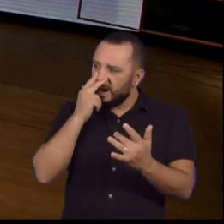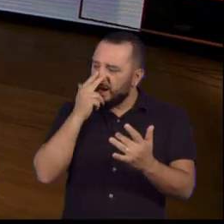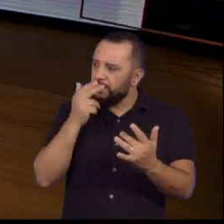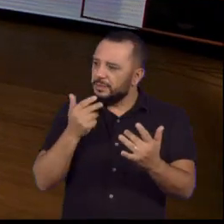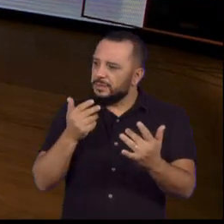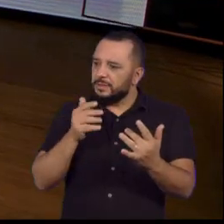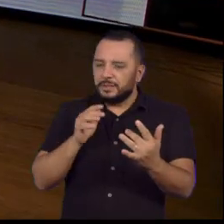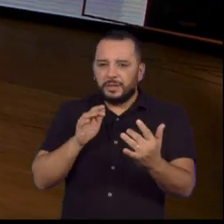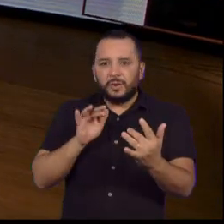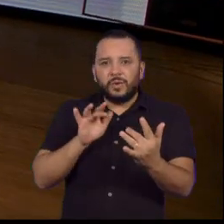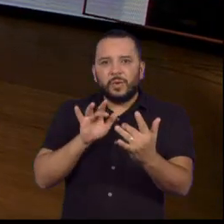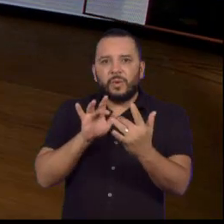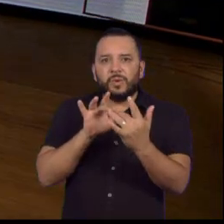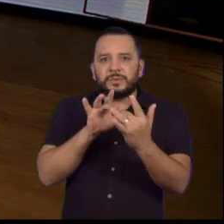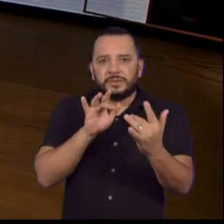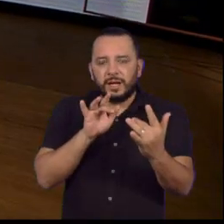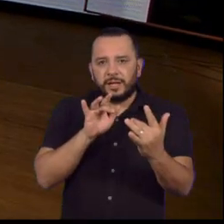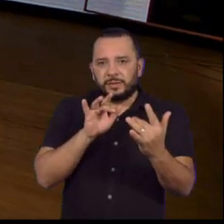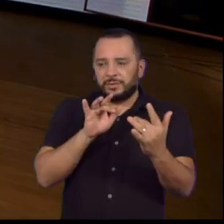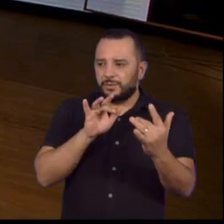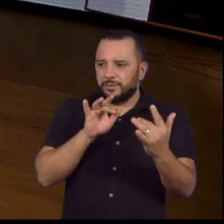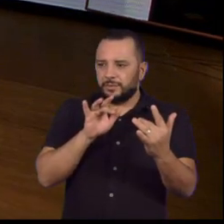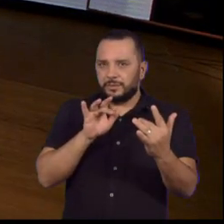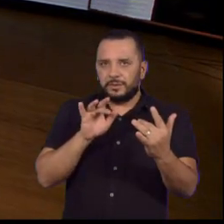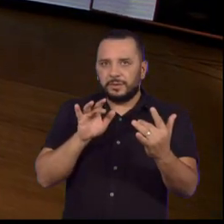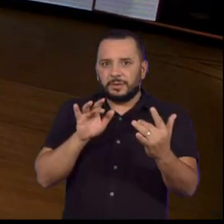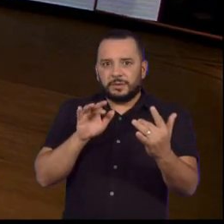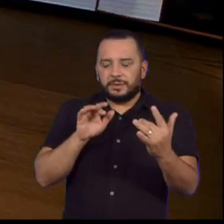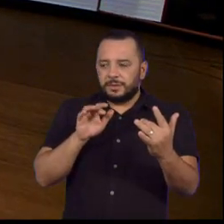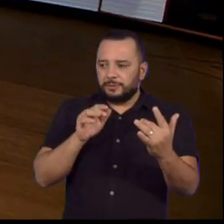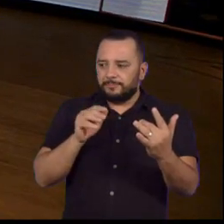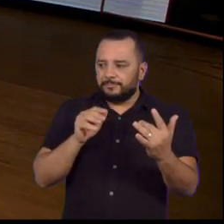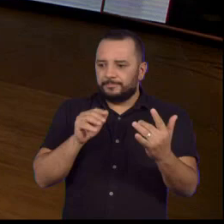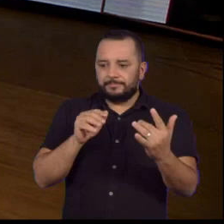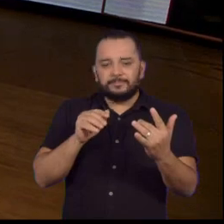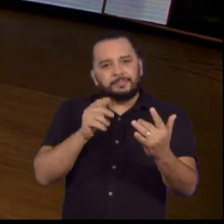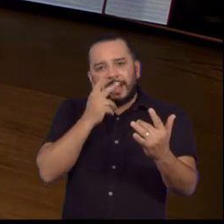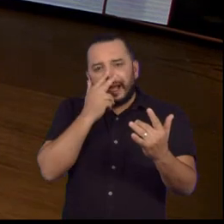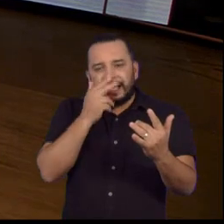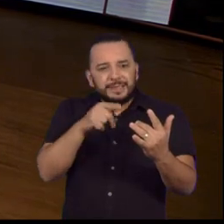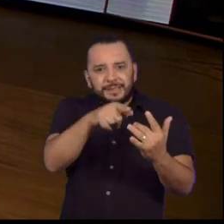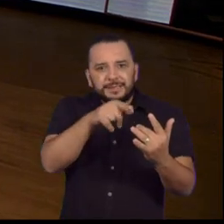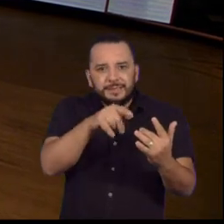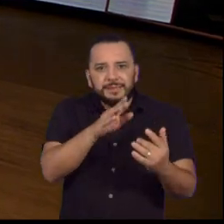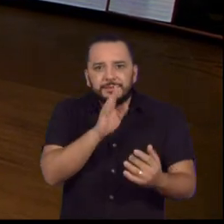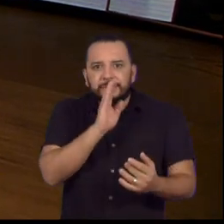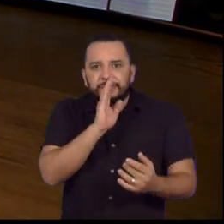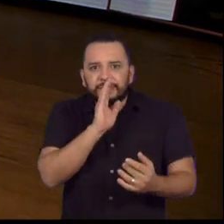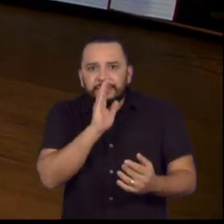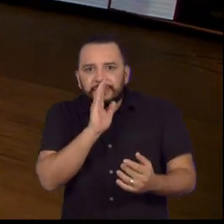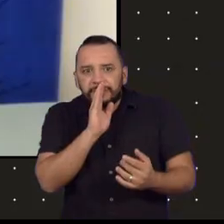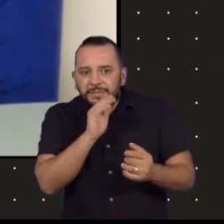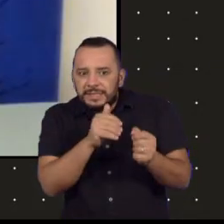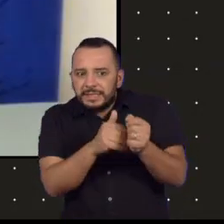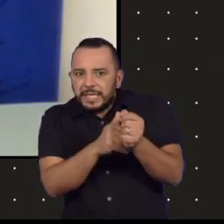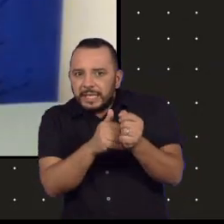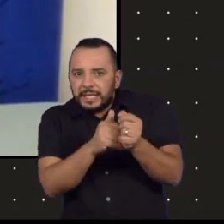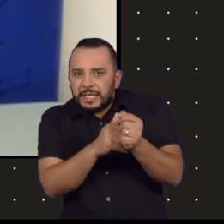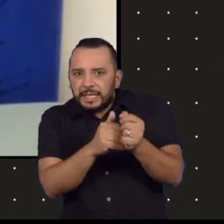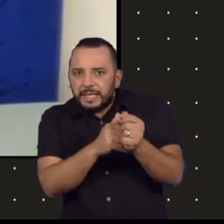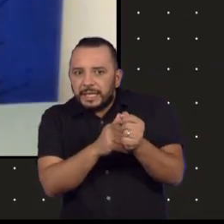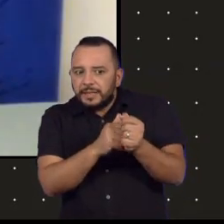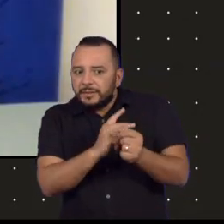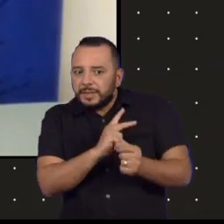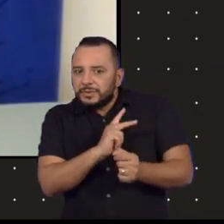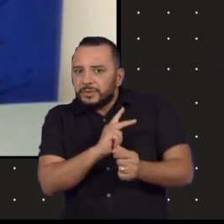com o que não é dito, eu que falei tanto de palavra, você tem contato com o mistério, você tem contato com o